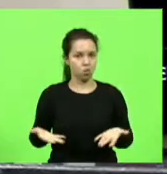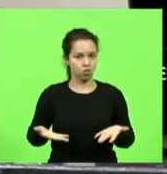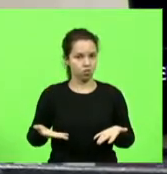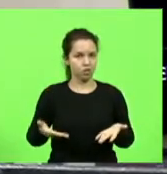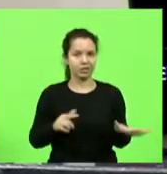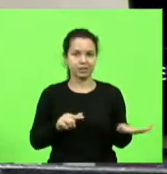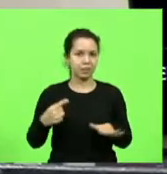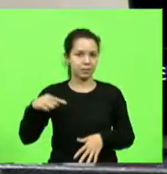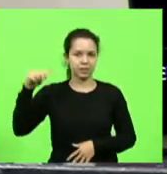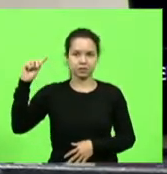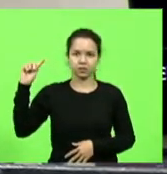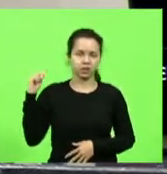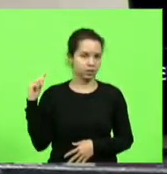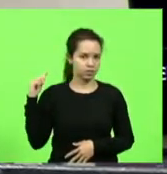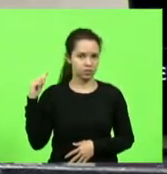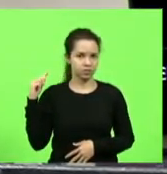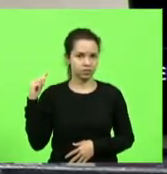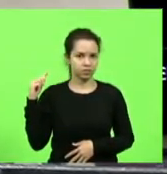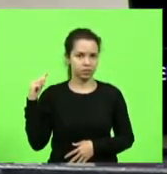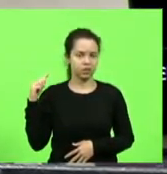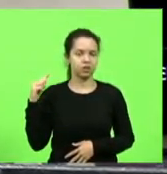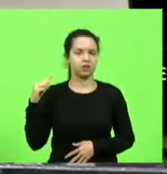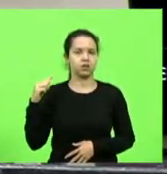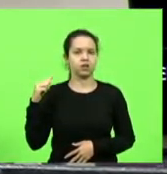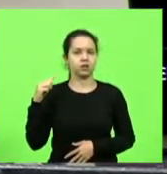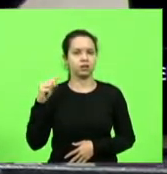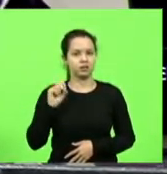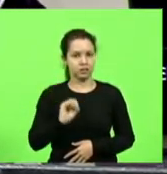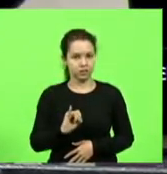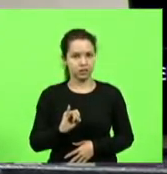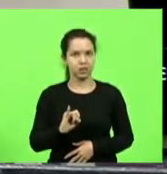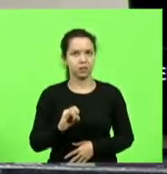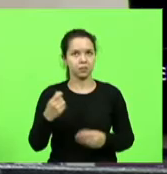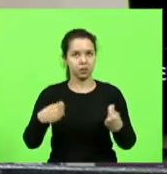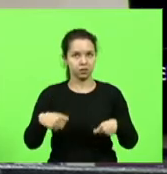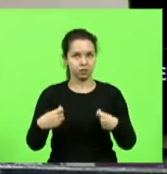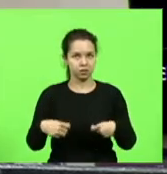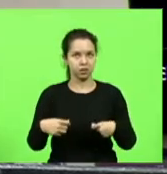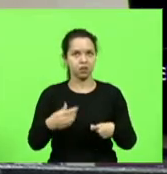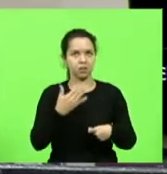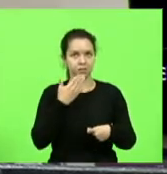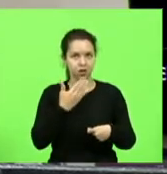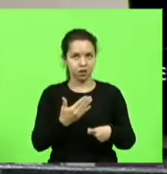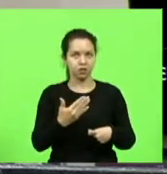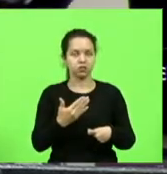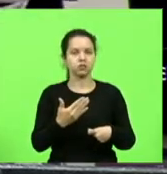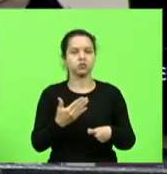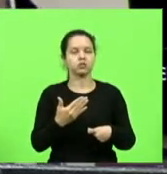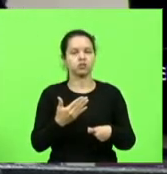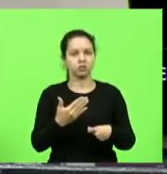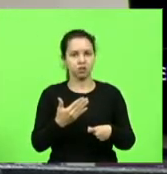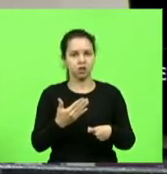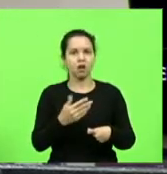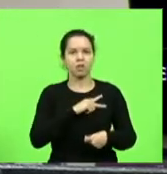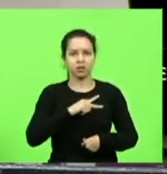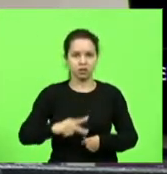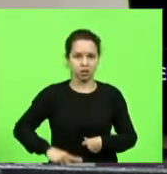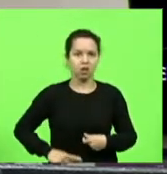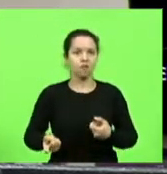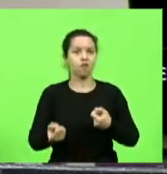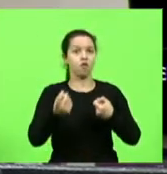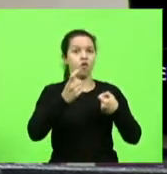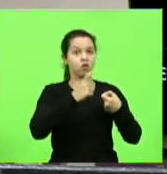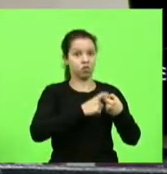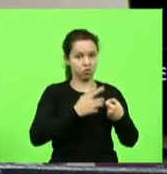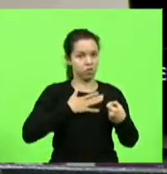semana passada, se for necessário, eu peço que a presidência volte o meu pronunciamento na semana passada. Em